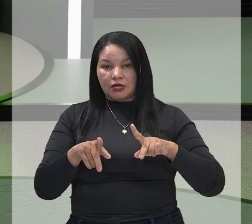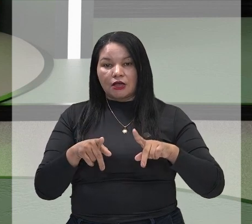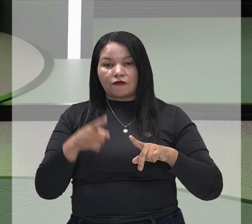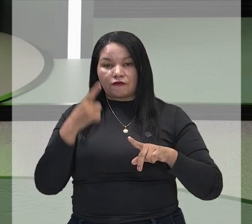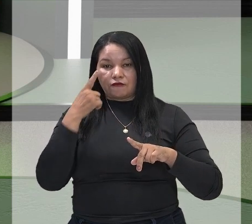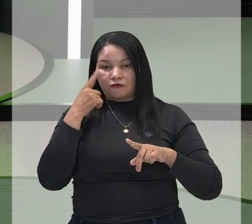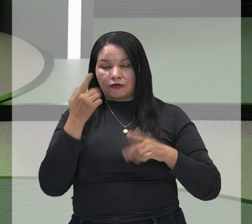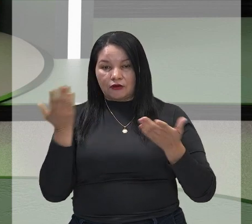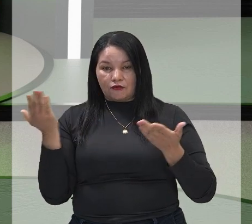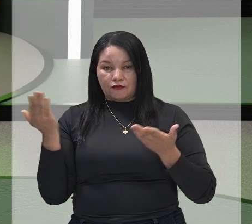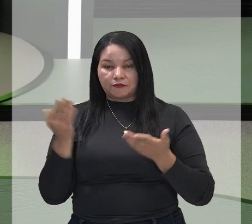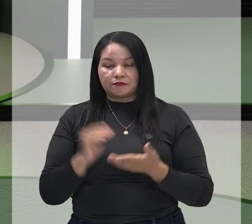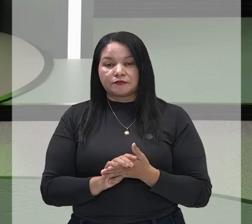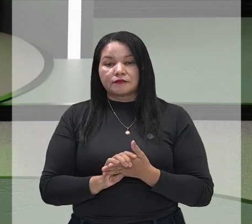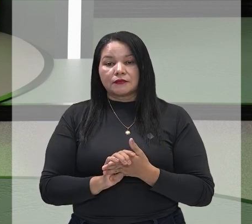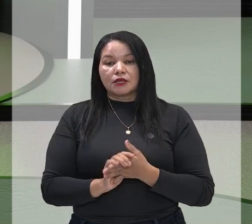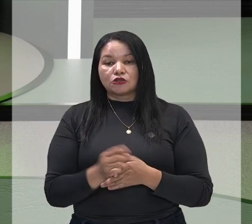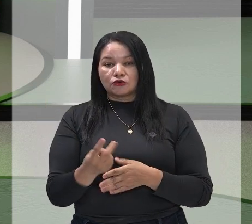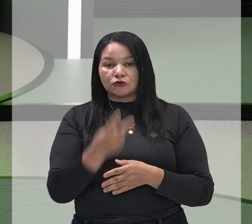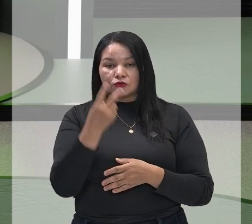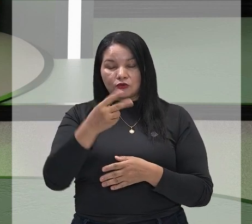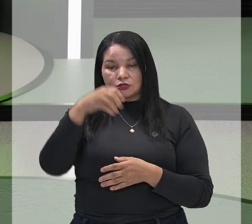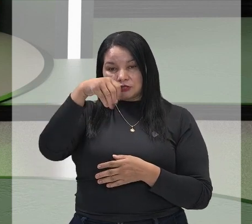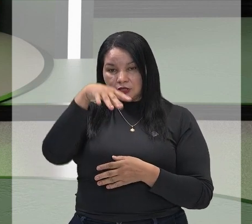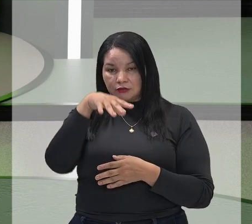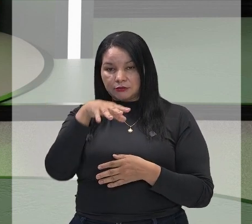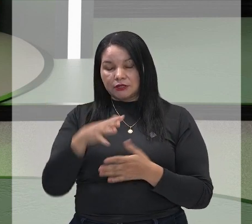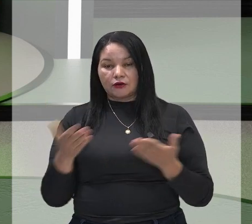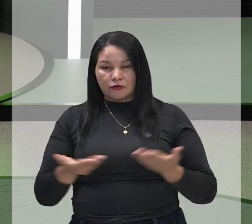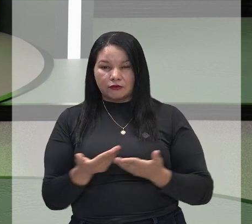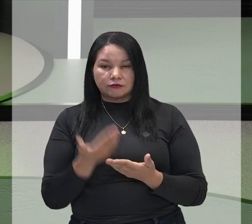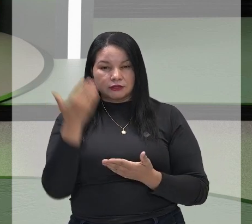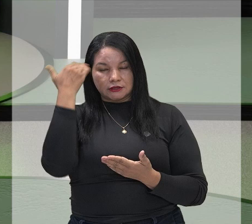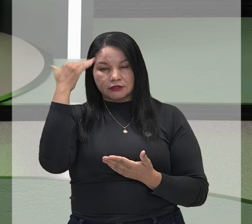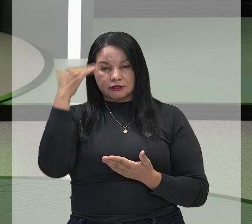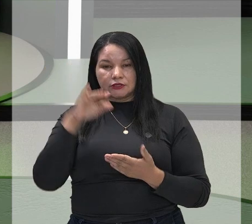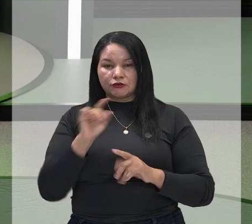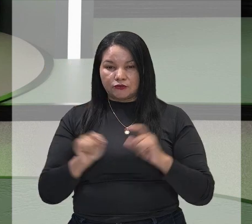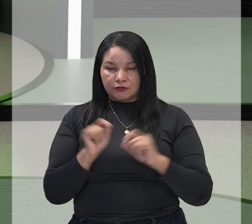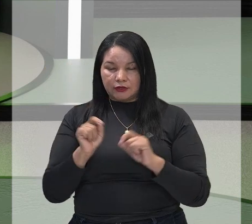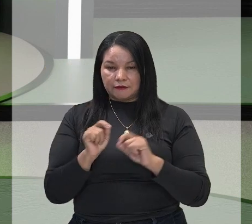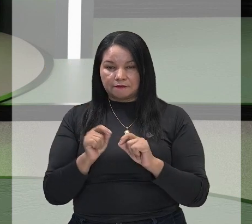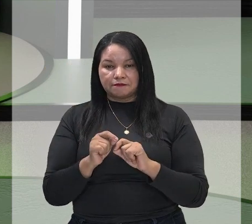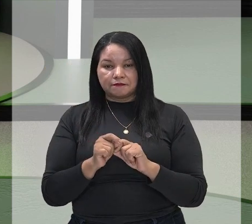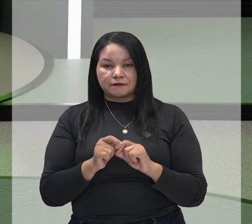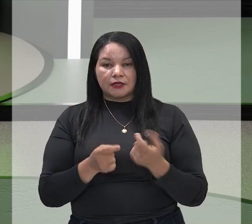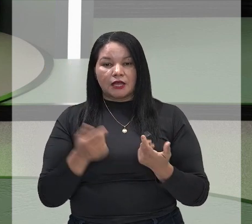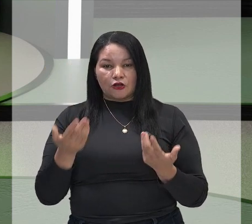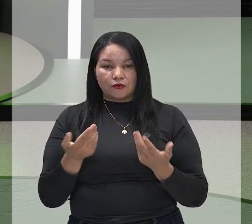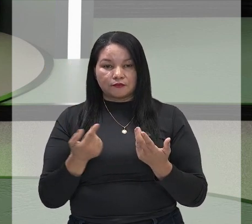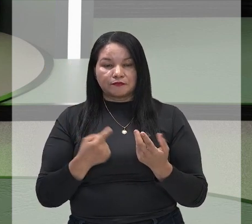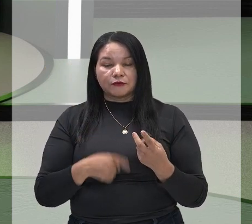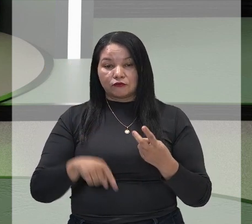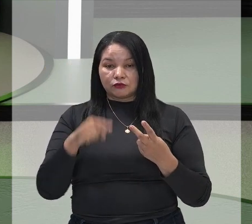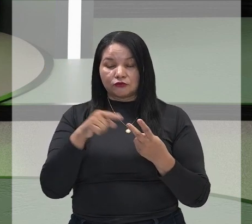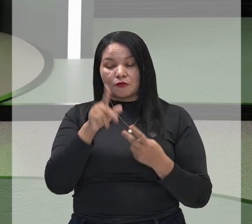duas lâmpadas, certo? Vamos entender agora os circuitos em paralelo, não mais o em série.